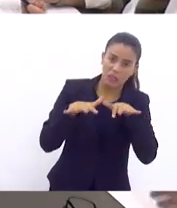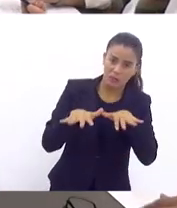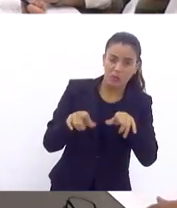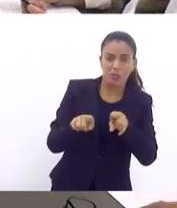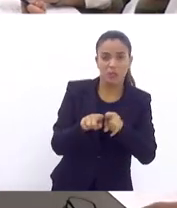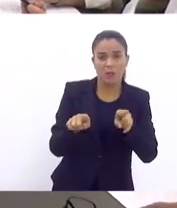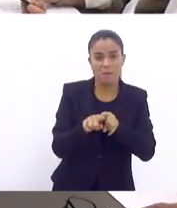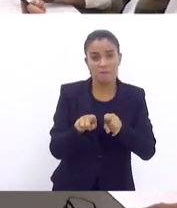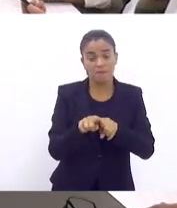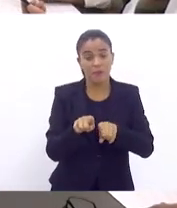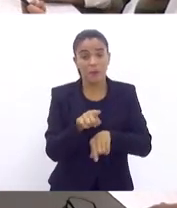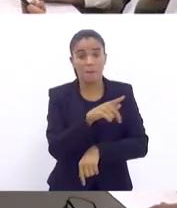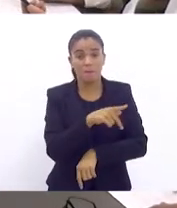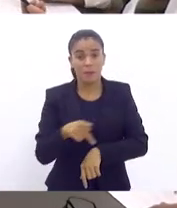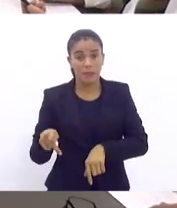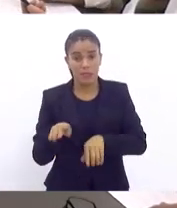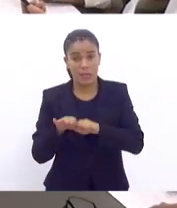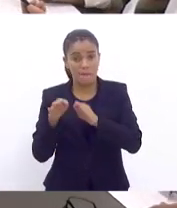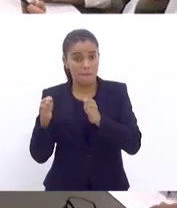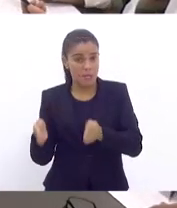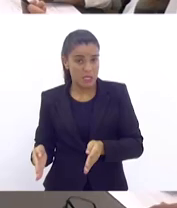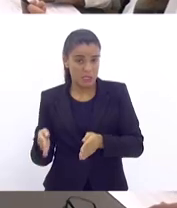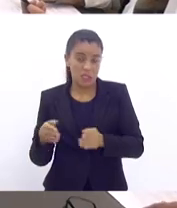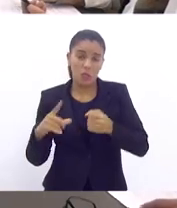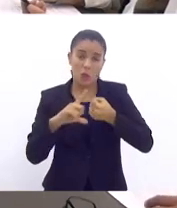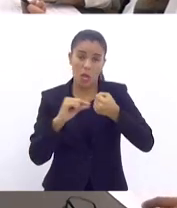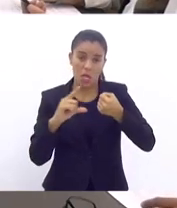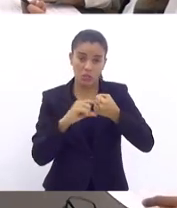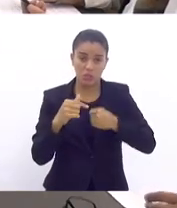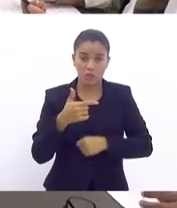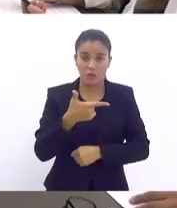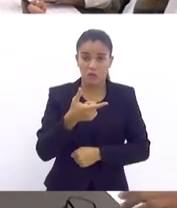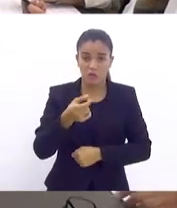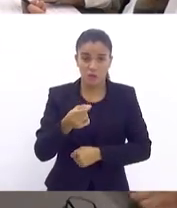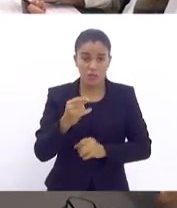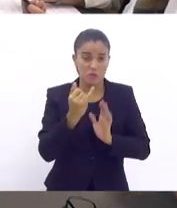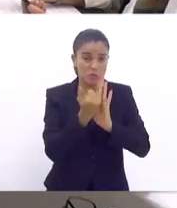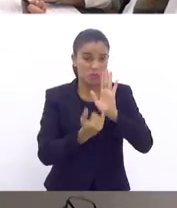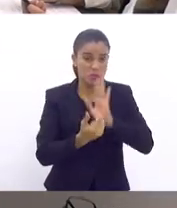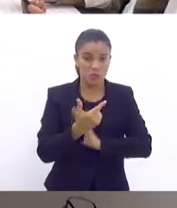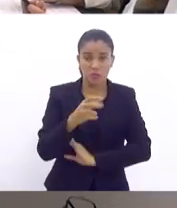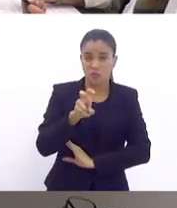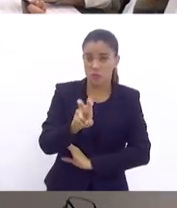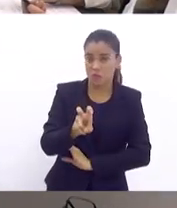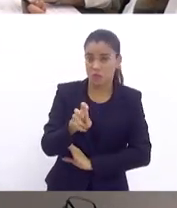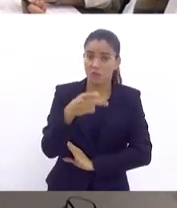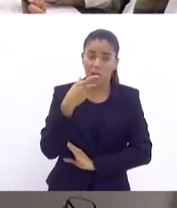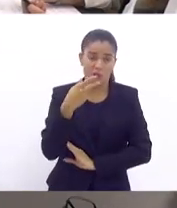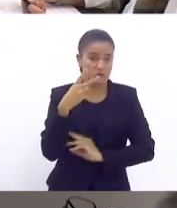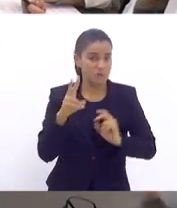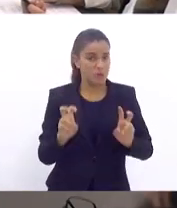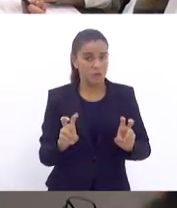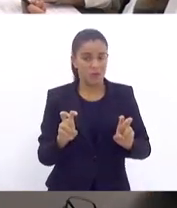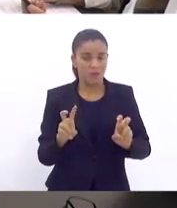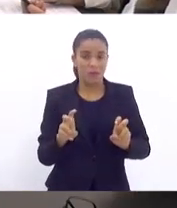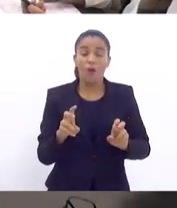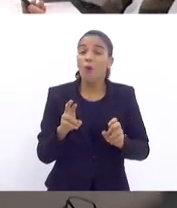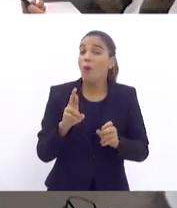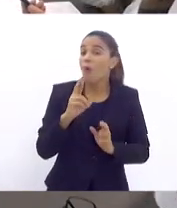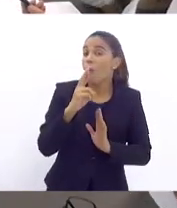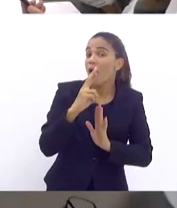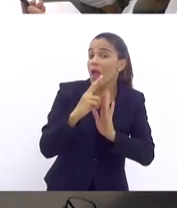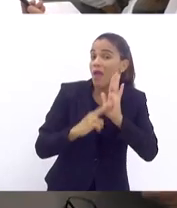presidente da mesa Portanto o artigo 20 inciso 5 se aplica a espécie fala assim tipo requerimento